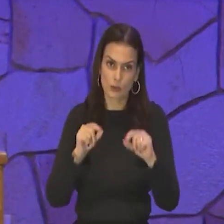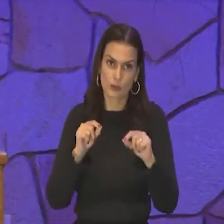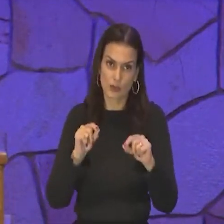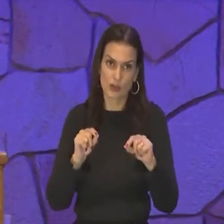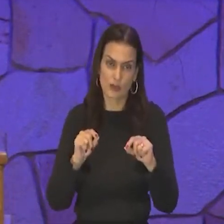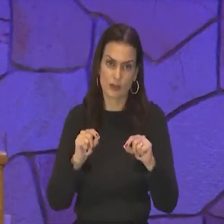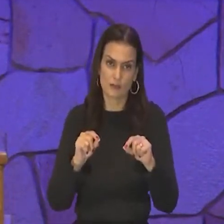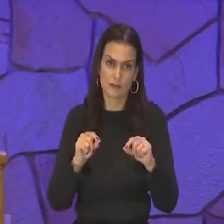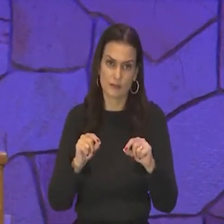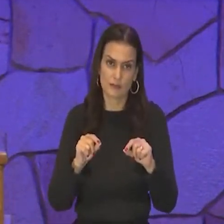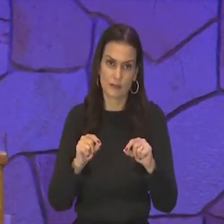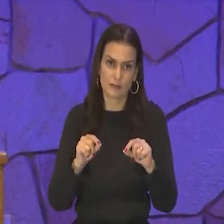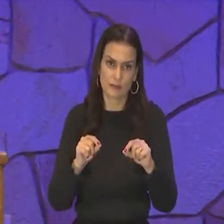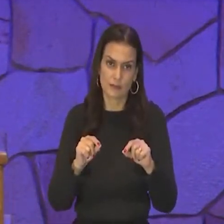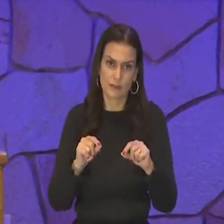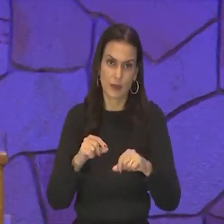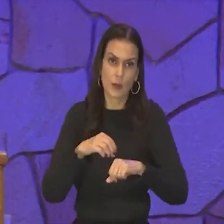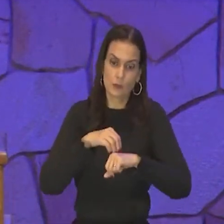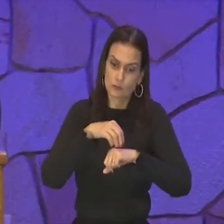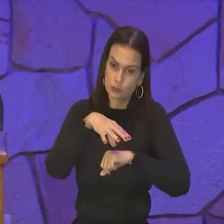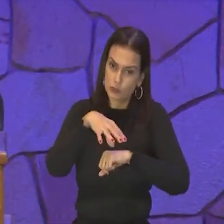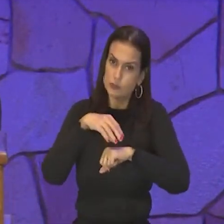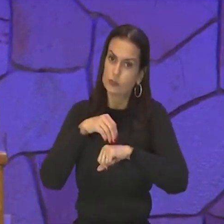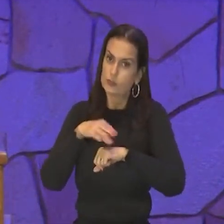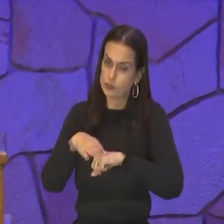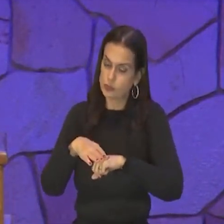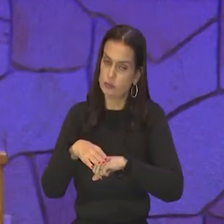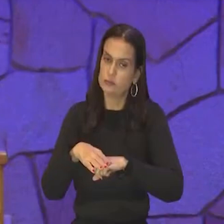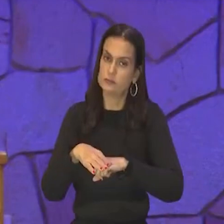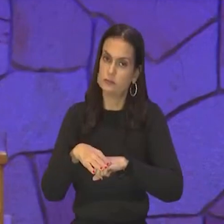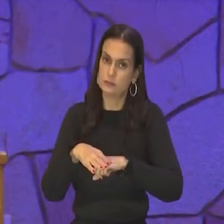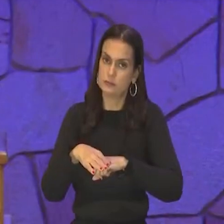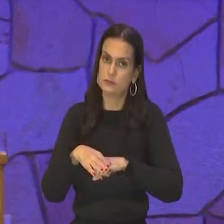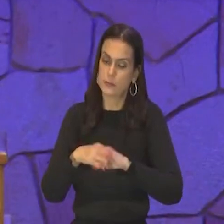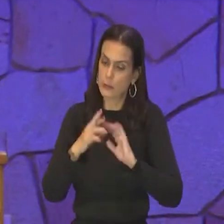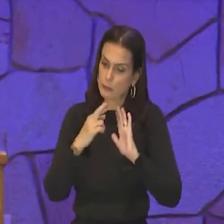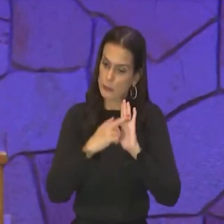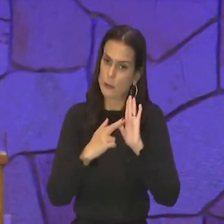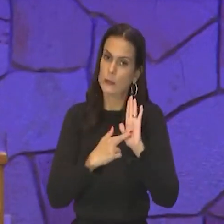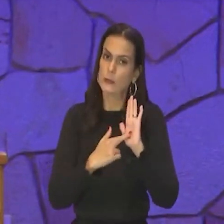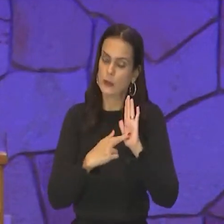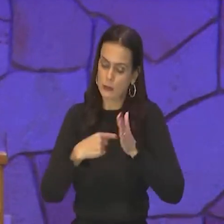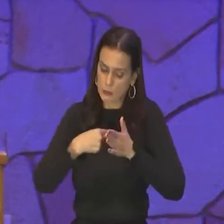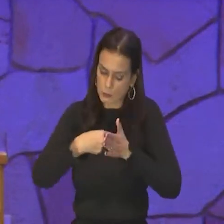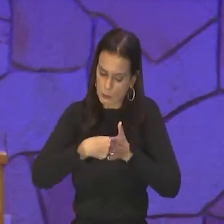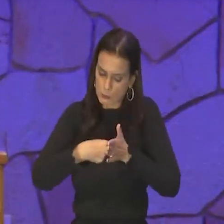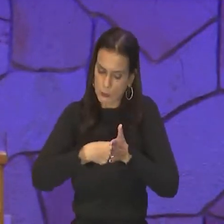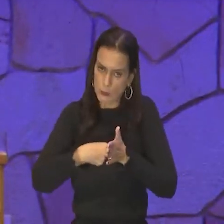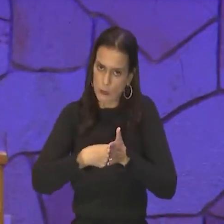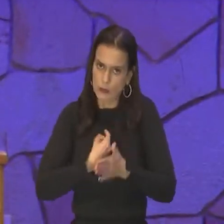leva aos crentes este requisito da